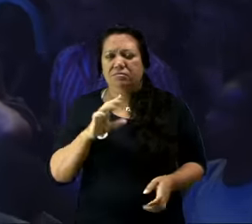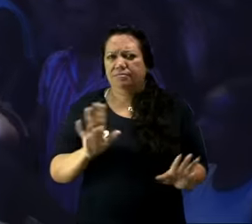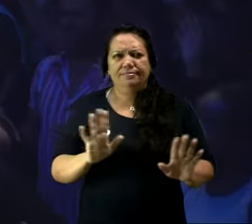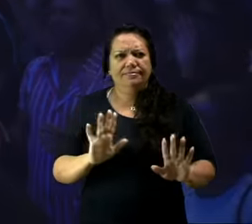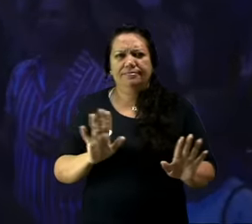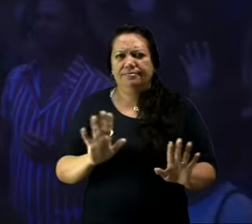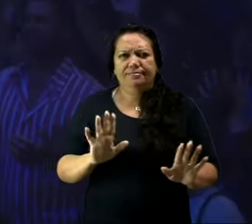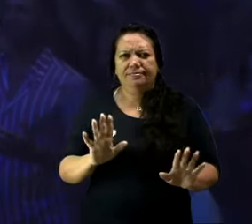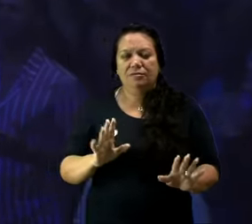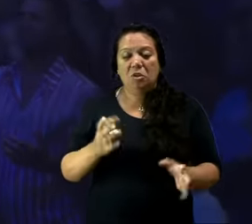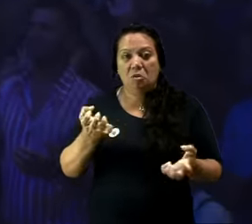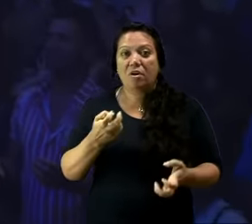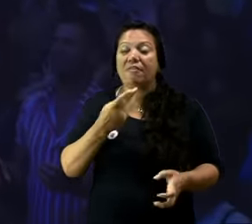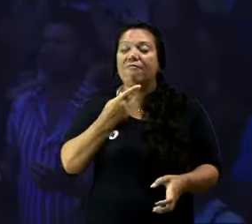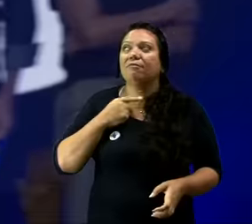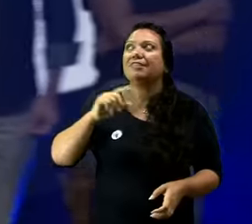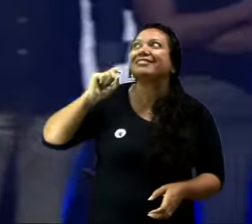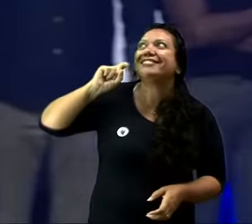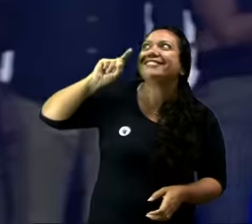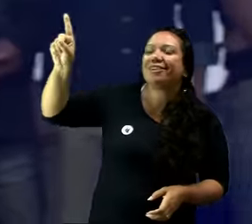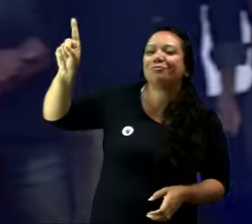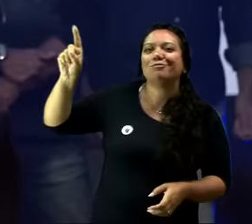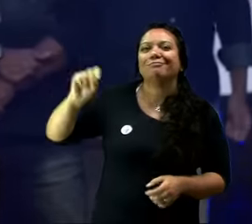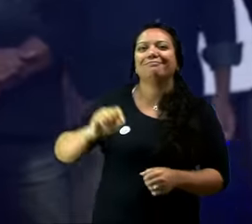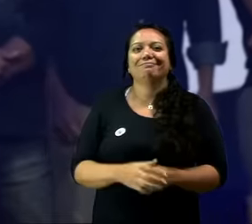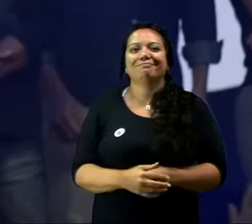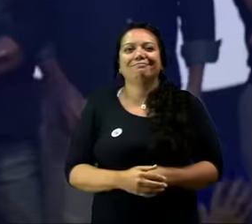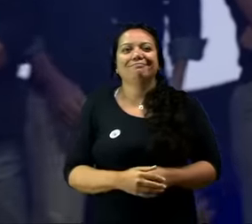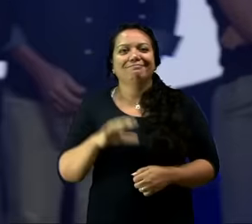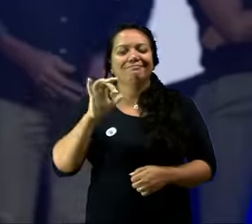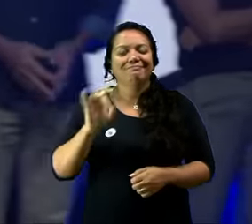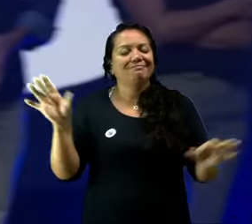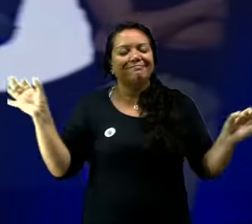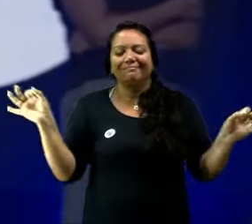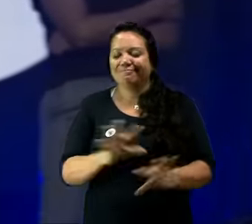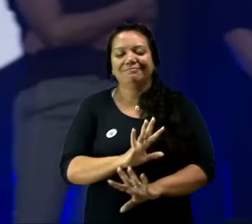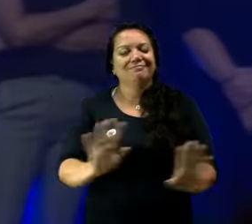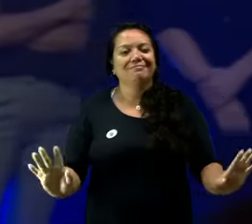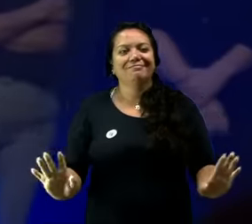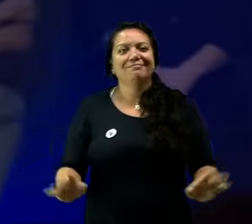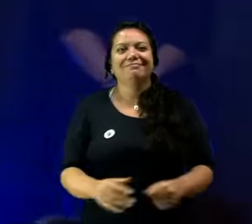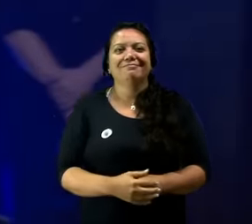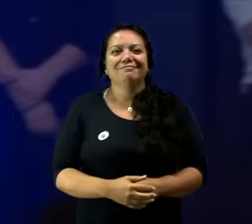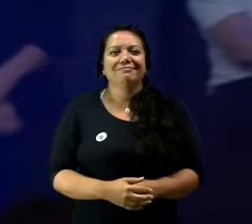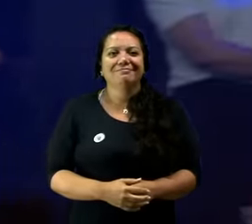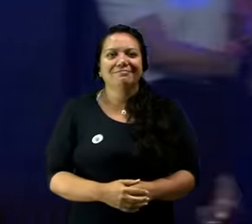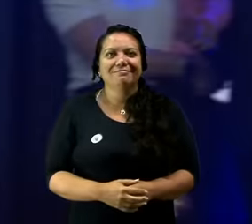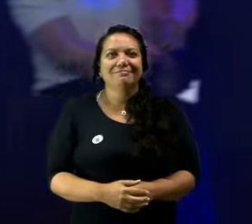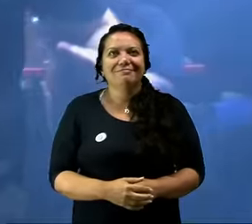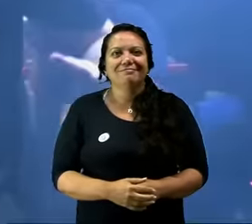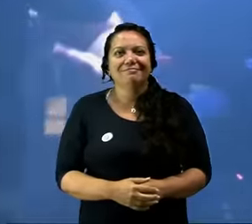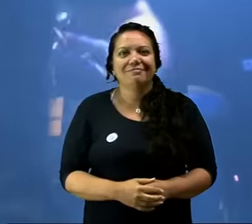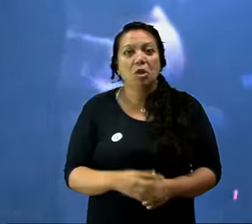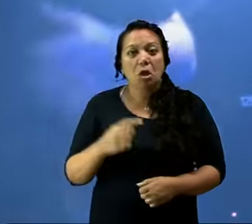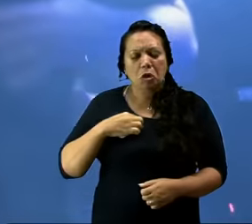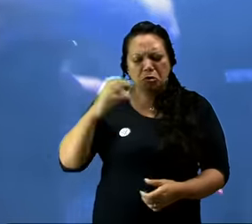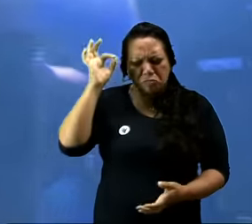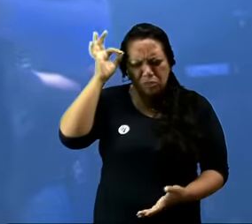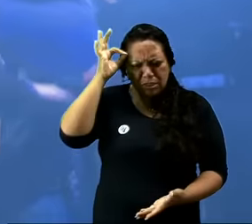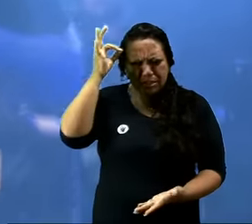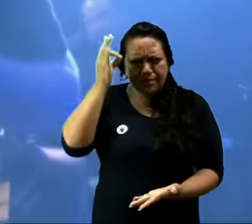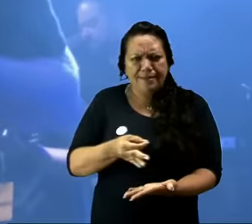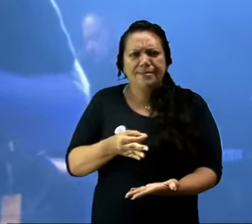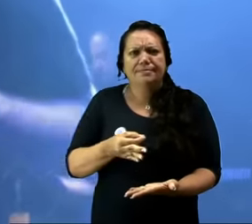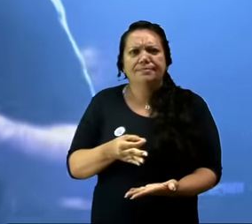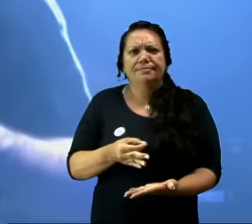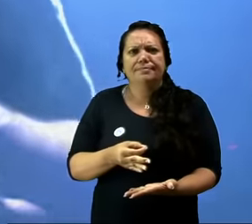acabou. Não quero achar nada. Aí eu acho que foi Deus que falou comigo. Aí eu acho que foi. Não, eu quero ter certeza. Eu só vou ter